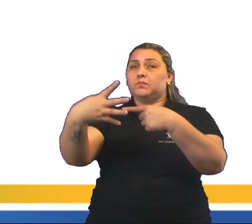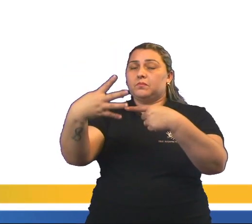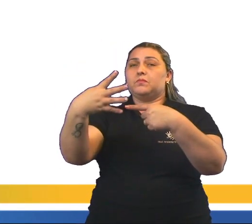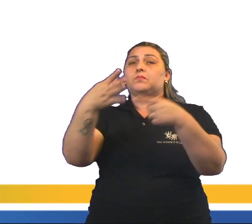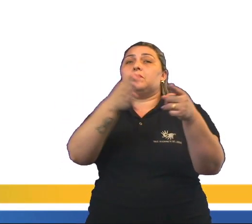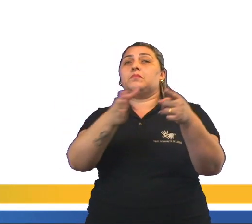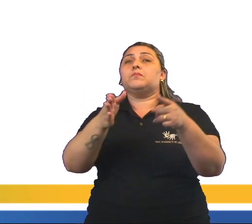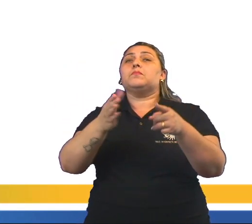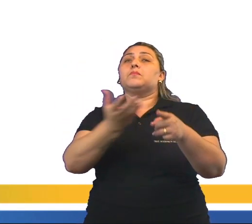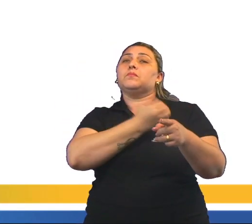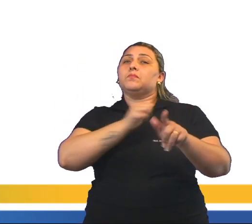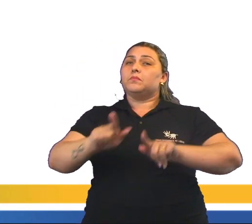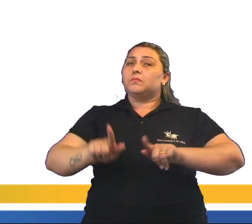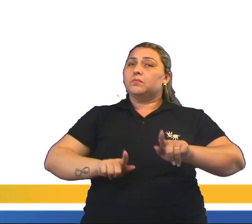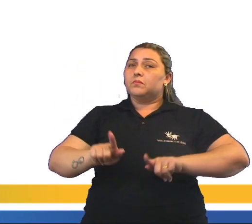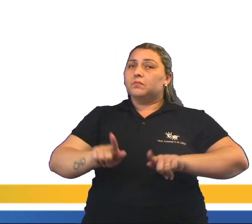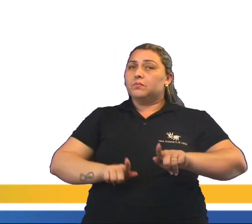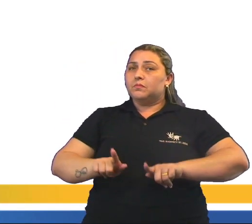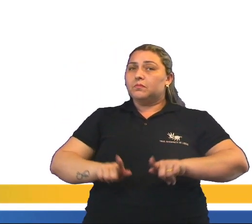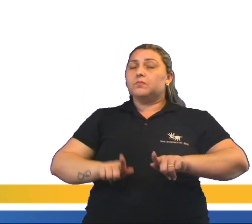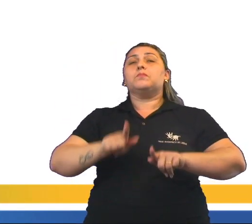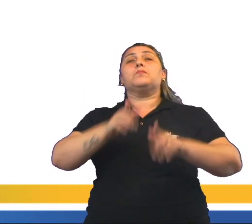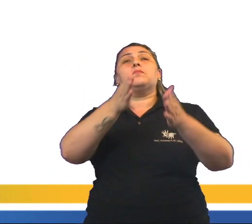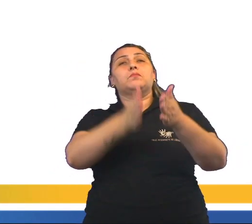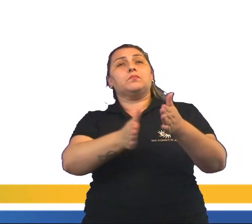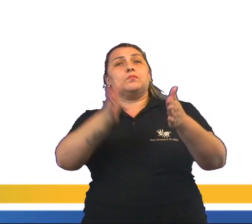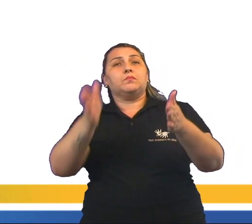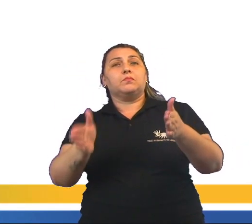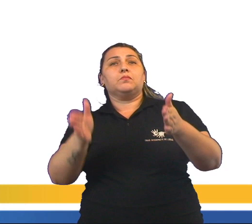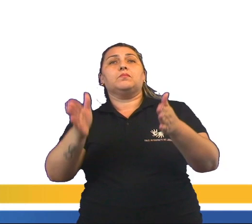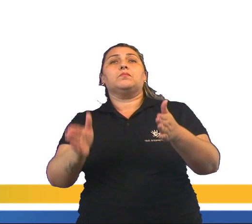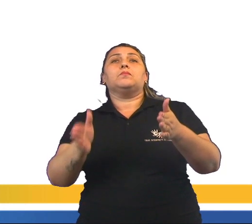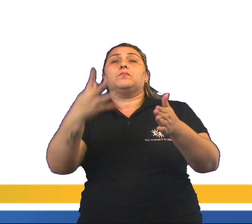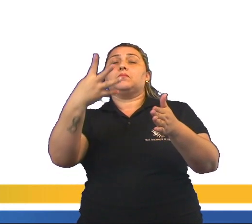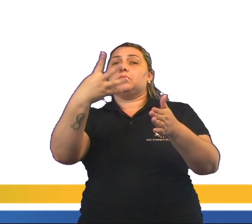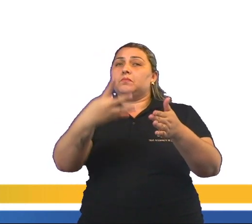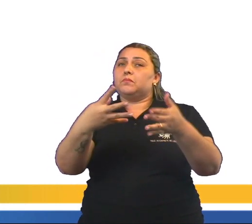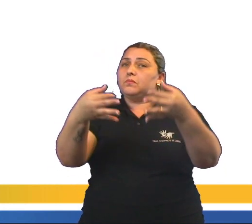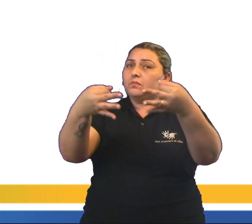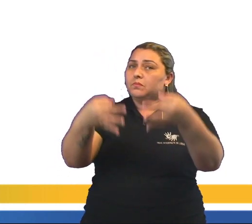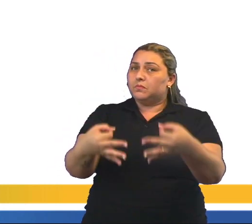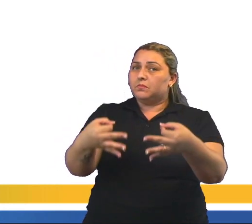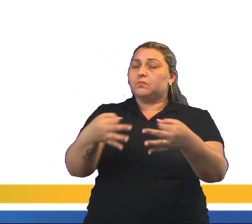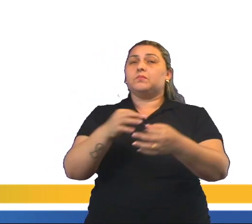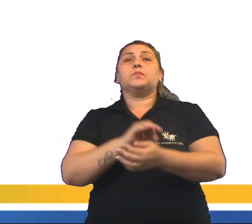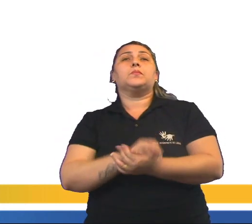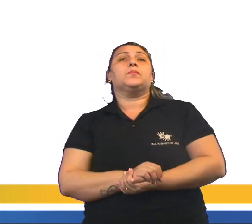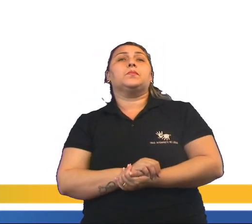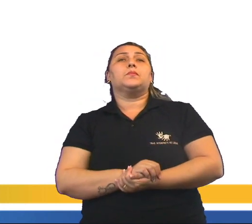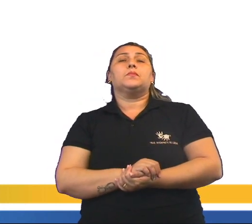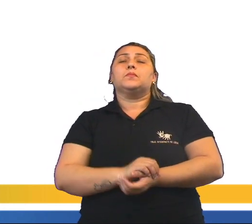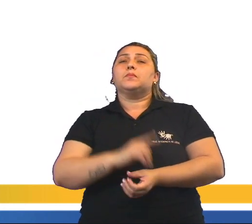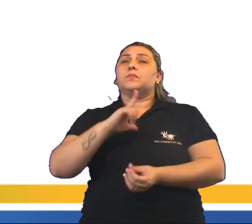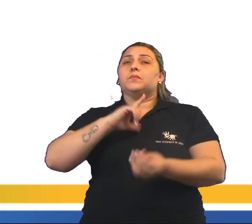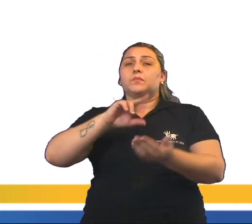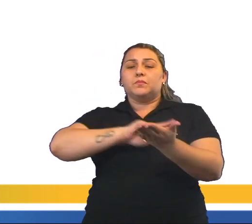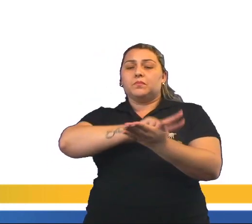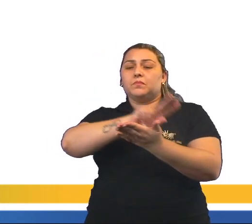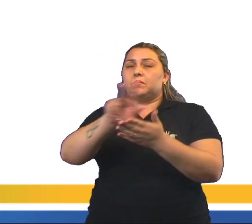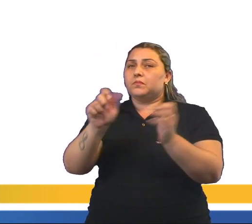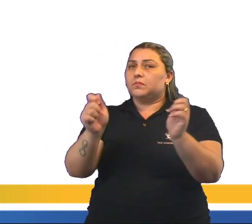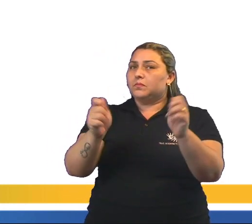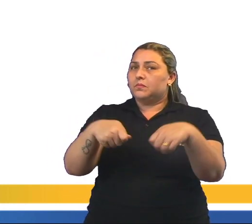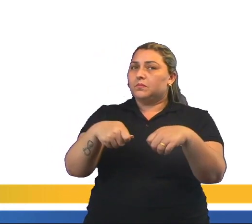a sequência dos números primos uma sequência de quadrados perfeitos enfim existe